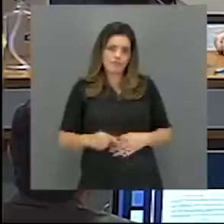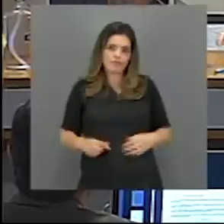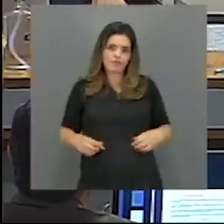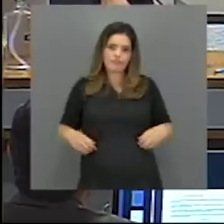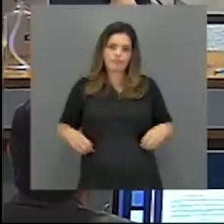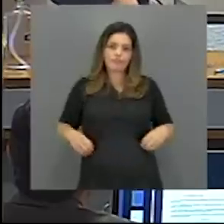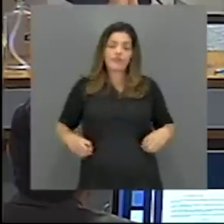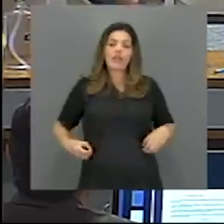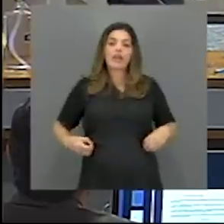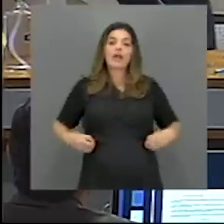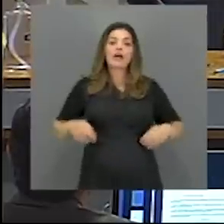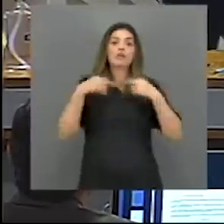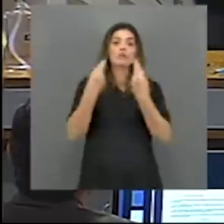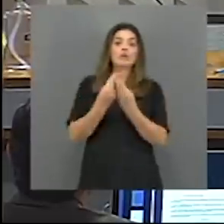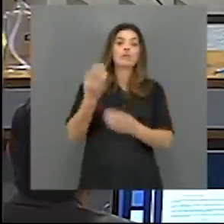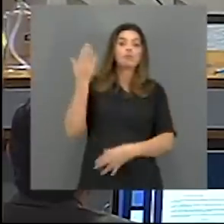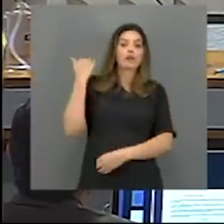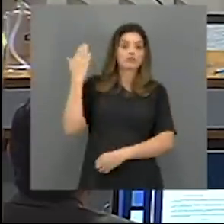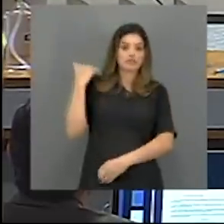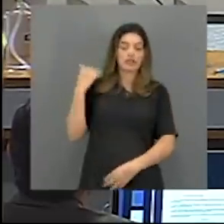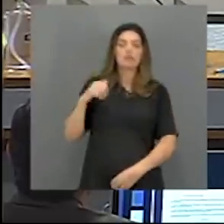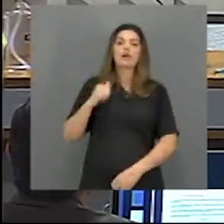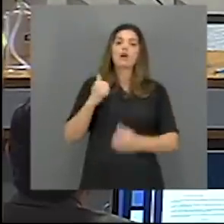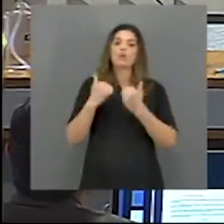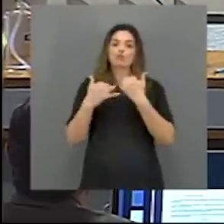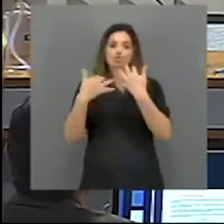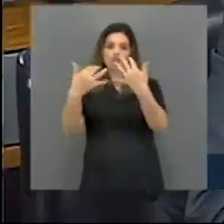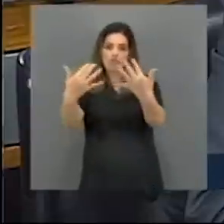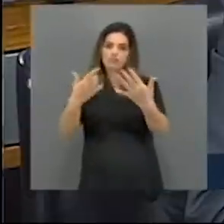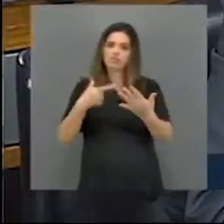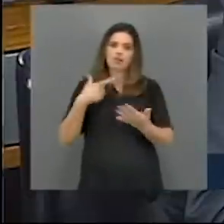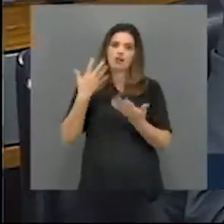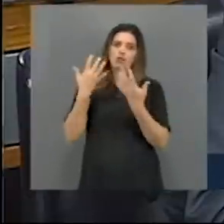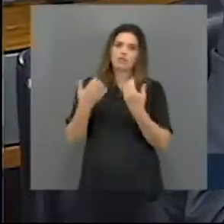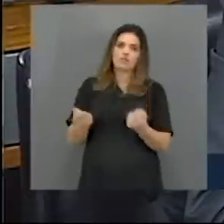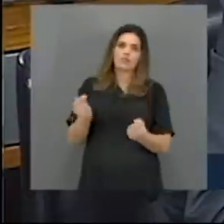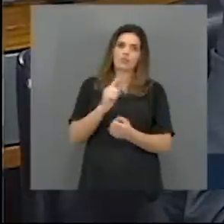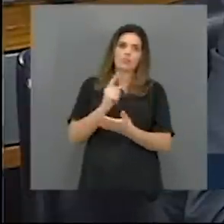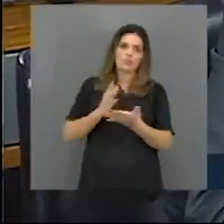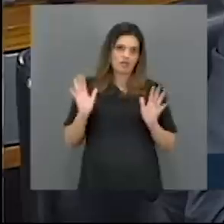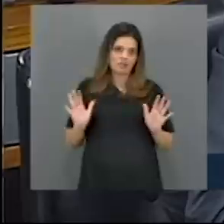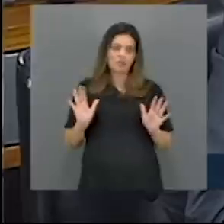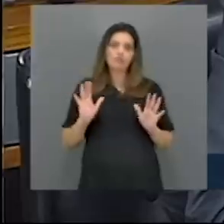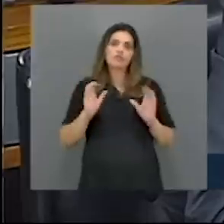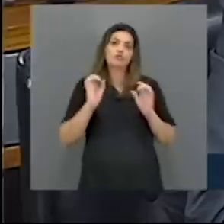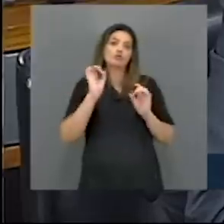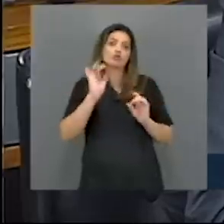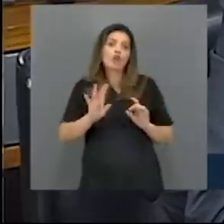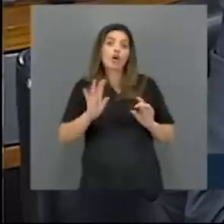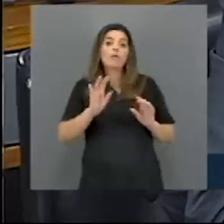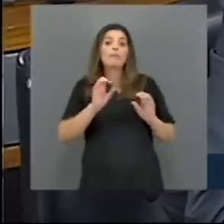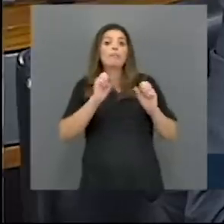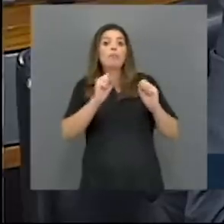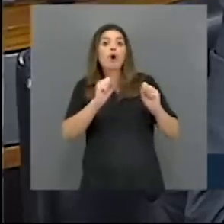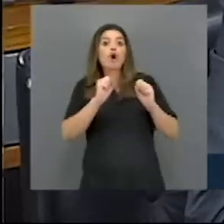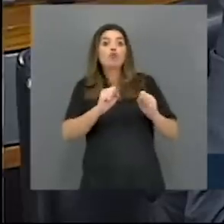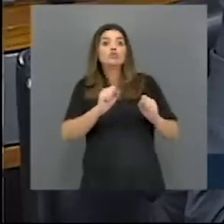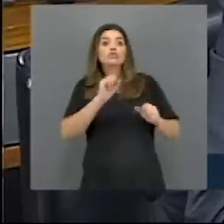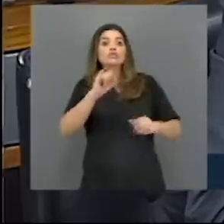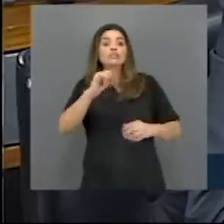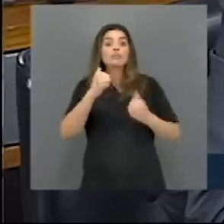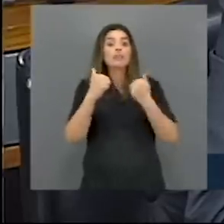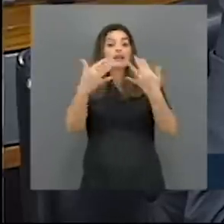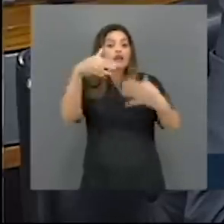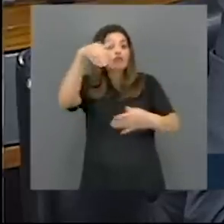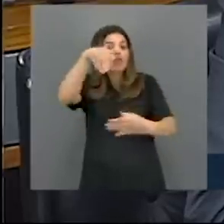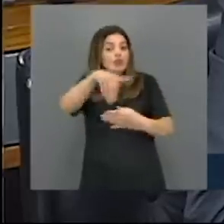na reunião passada foi negada a audiência aprovada no plano do relator, que só poderia ser dispensada sob deliberação do